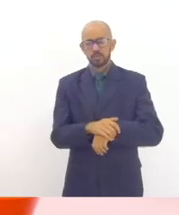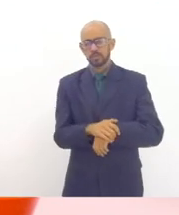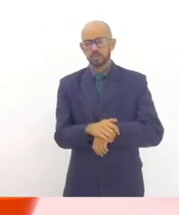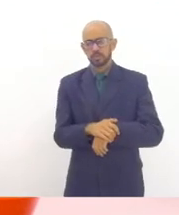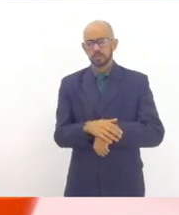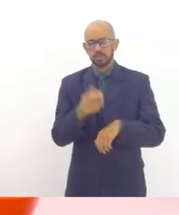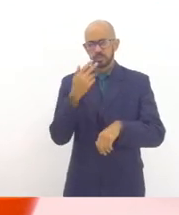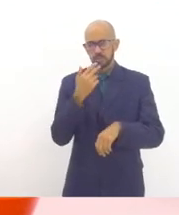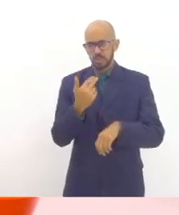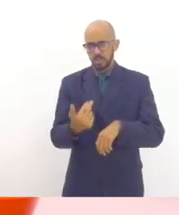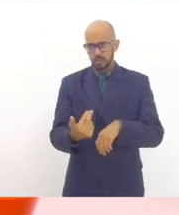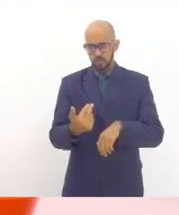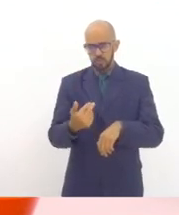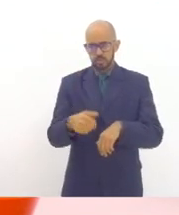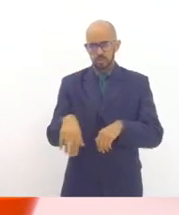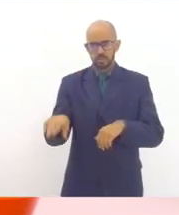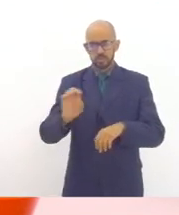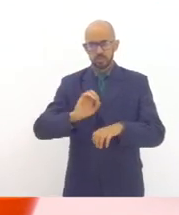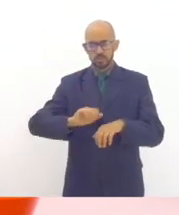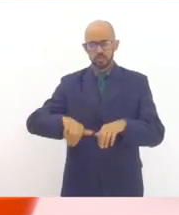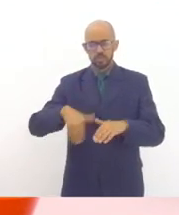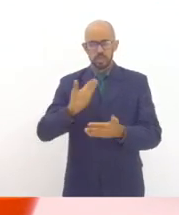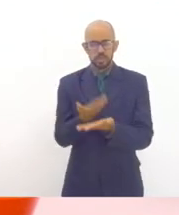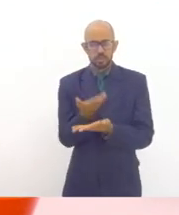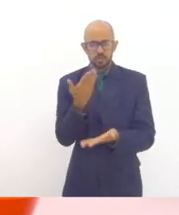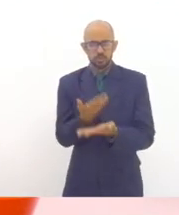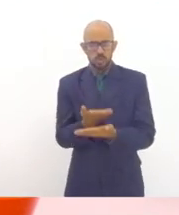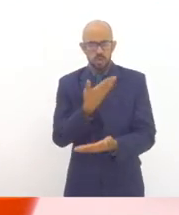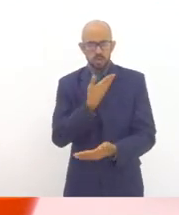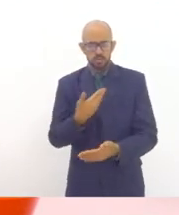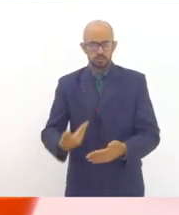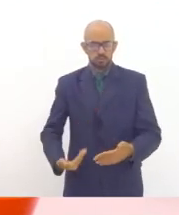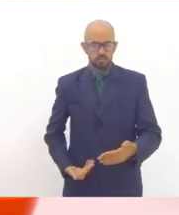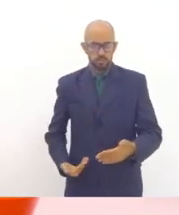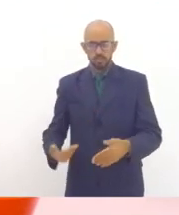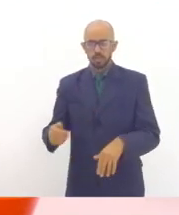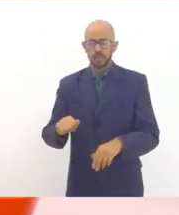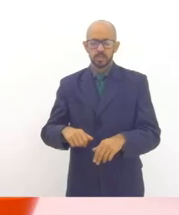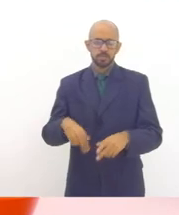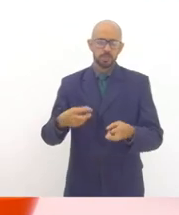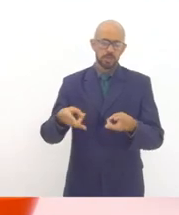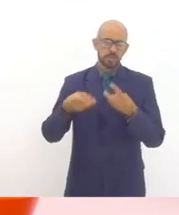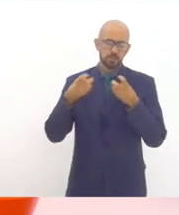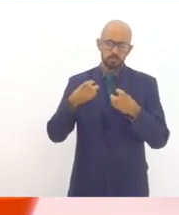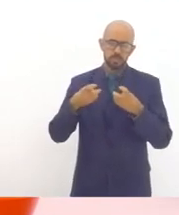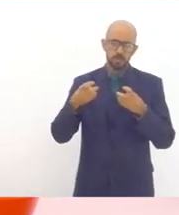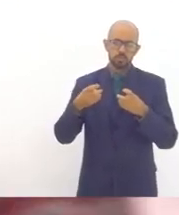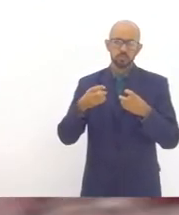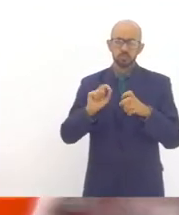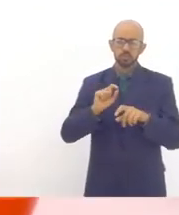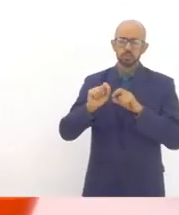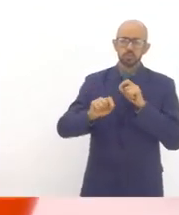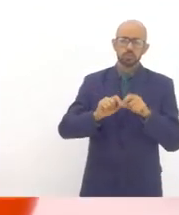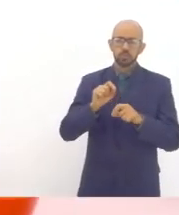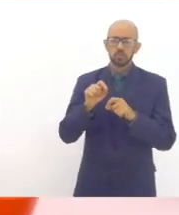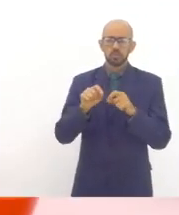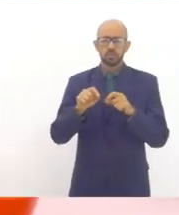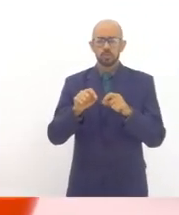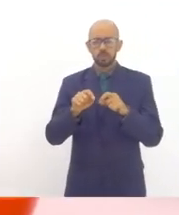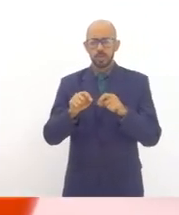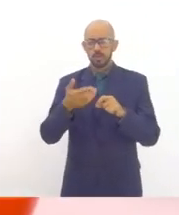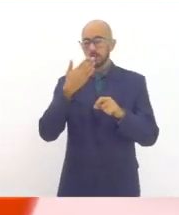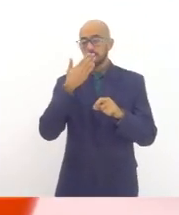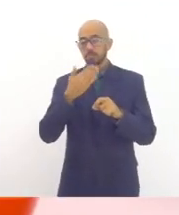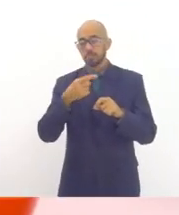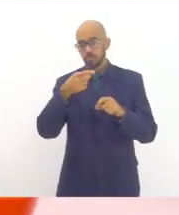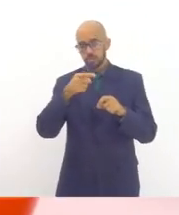de línguas das instituições públicas acima referidas, vimos, por meio deste documento coletivo, solicitar